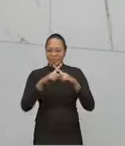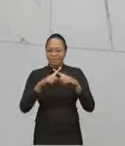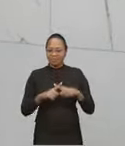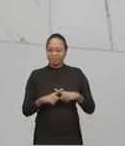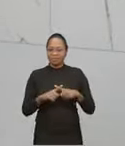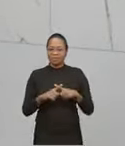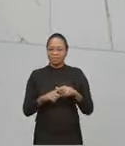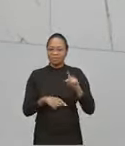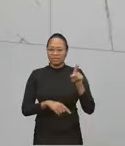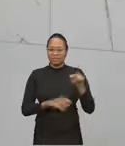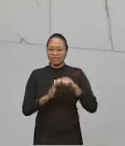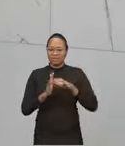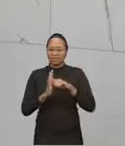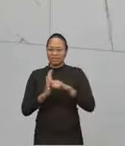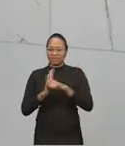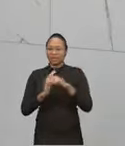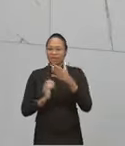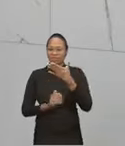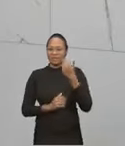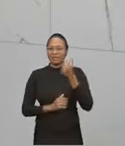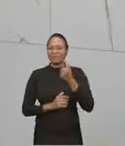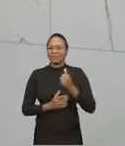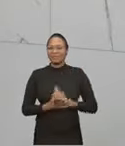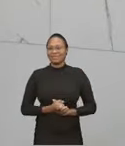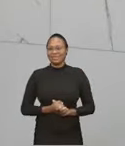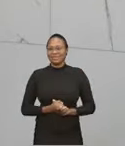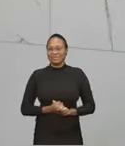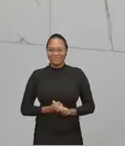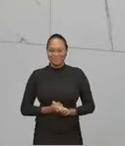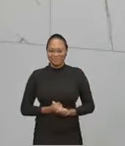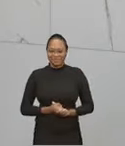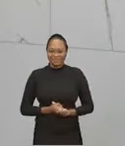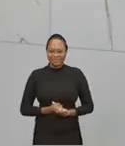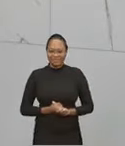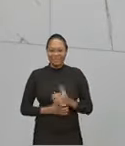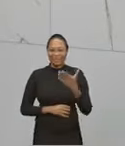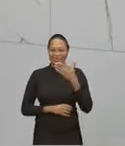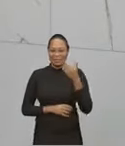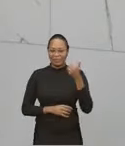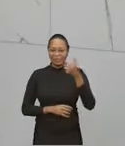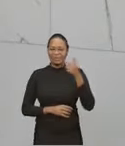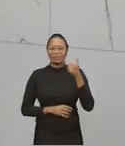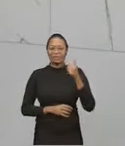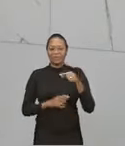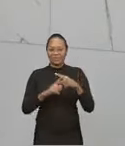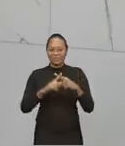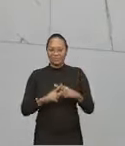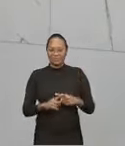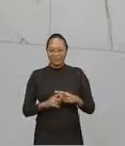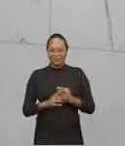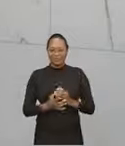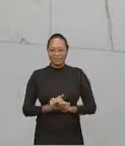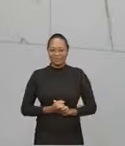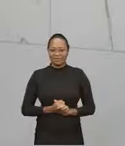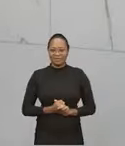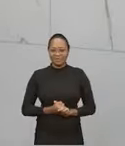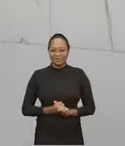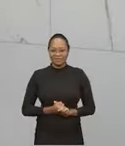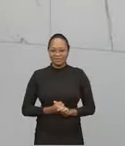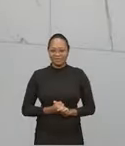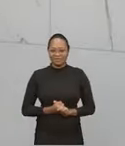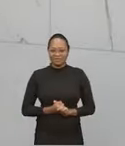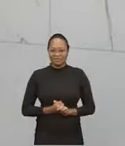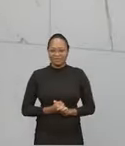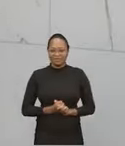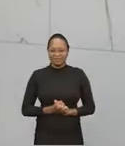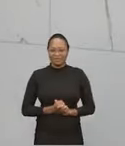hoje é o melhor. Hoje o campeonato de veterano de Arembepe é o melhor campeonato amador de multidão de Camaçari. Que mais foi vice-campeão e